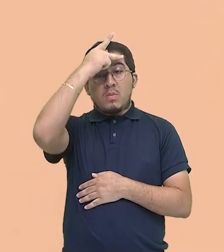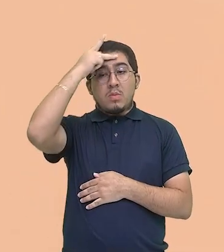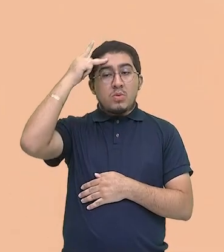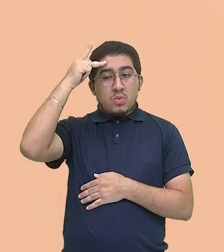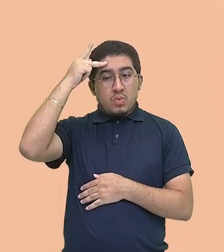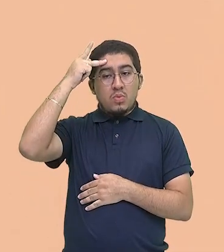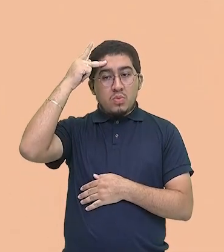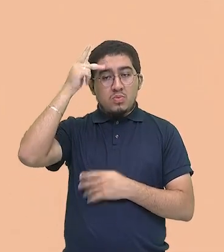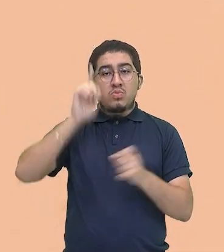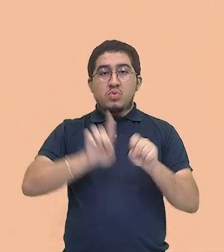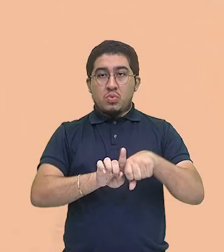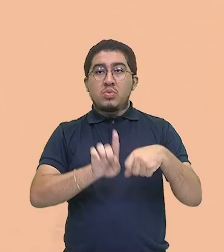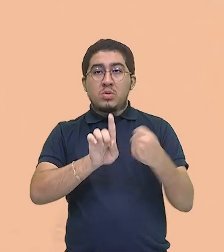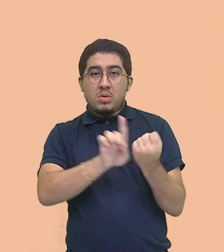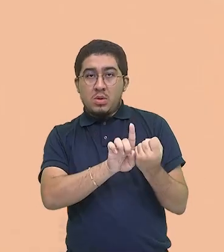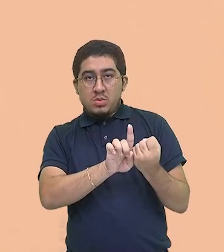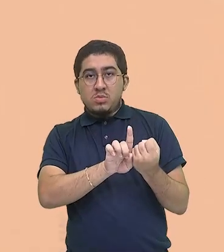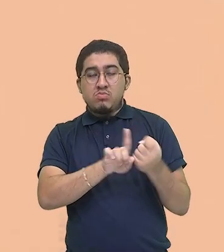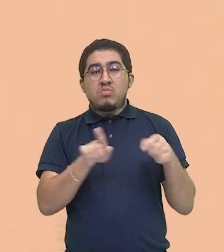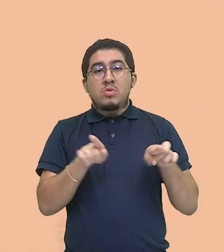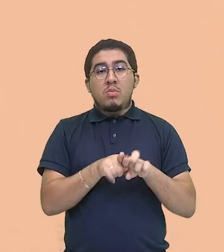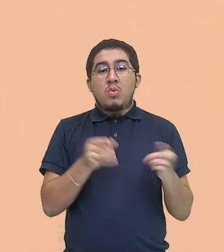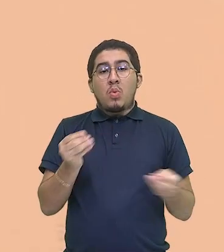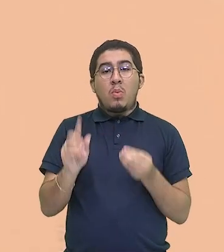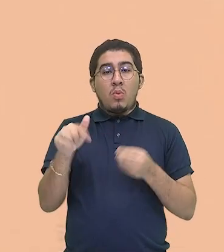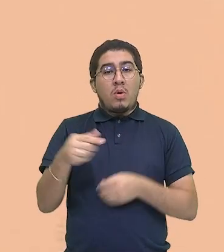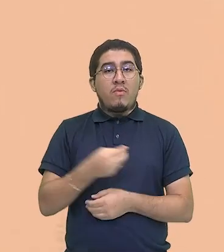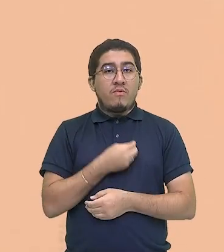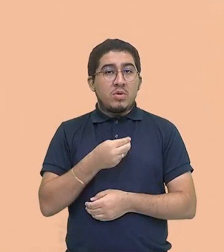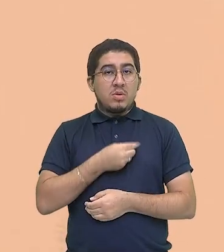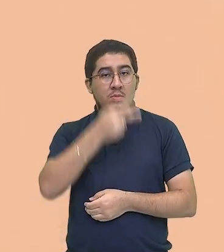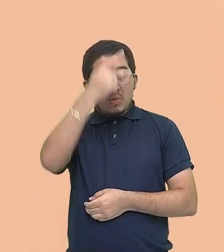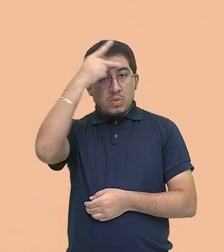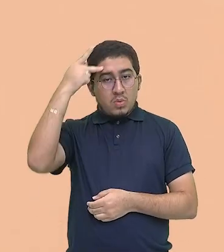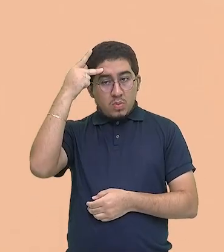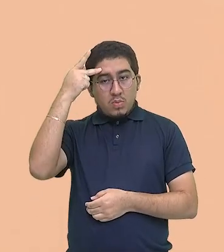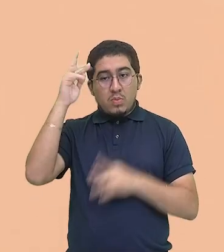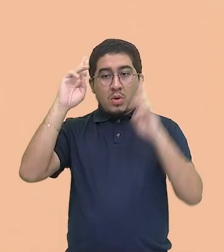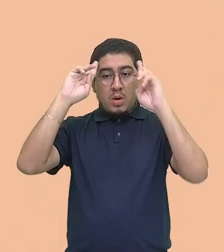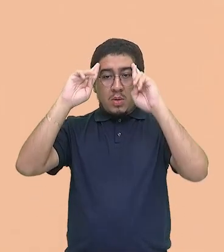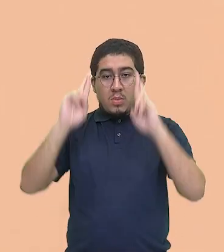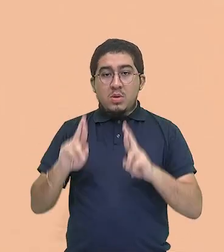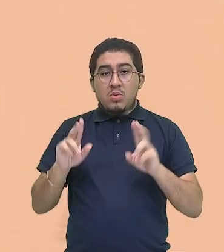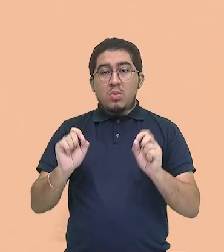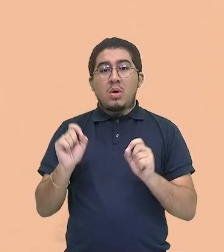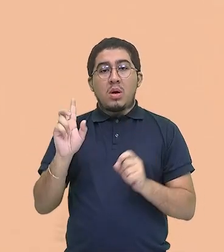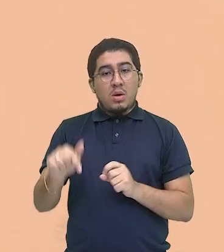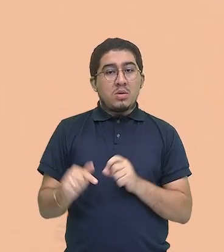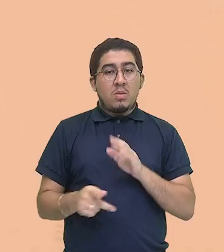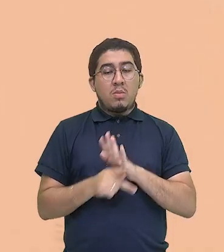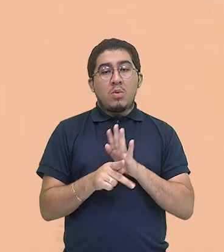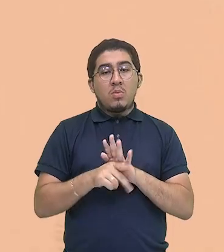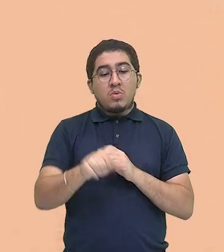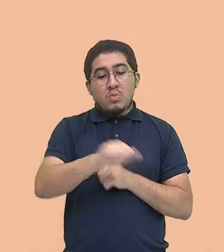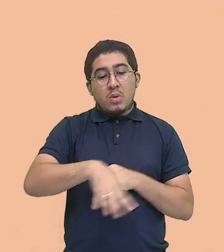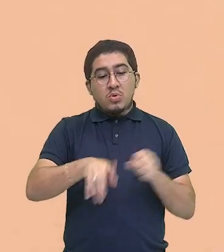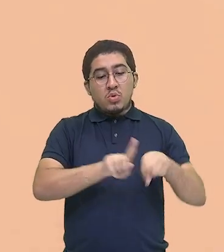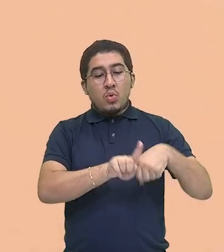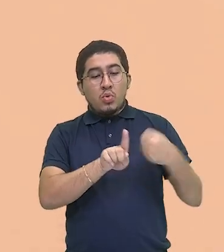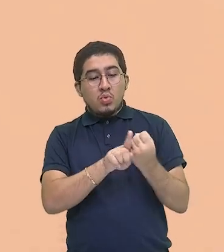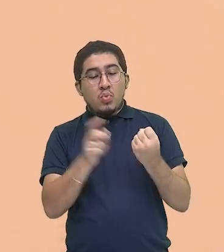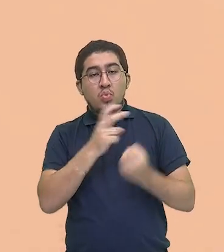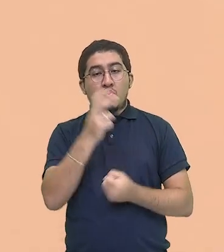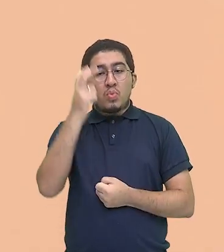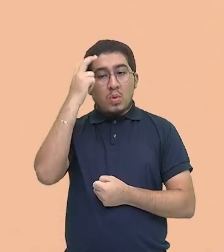pessoas, as sociedades, os modos de vida, respeitando essa reprodução